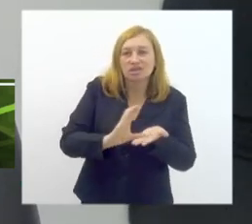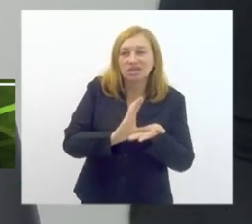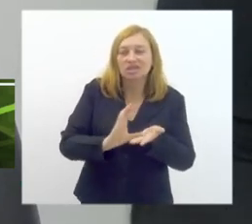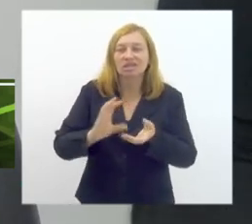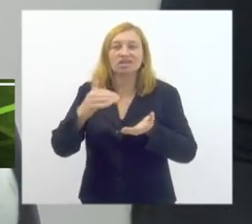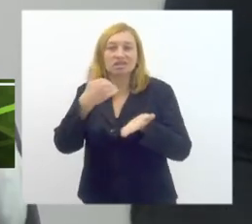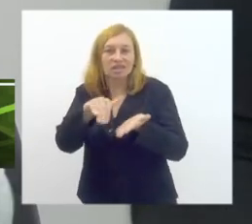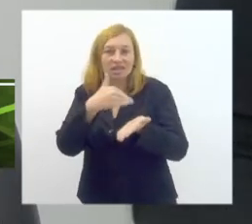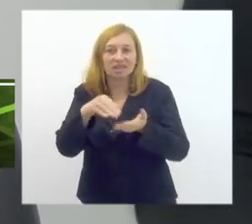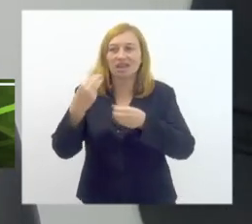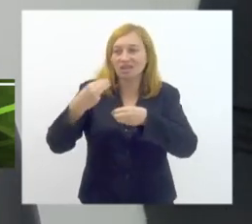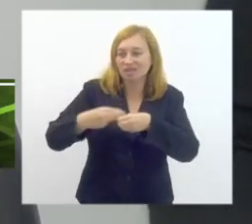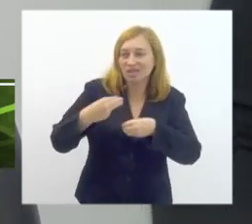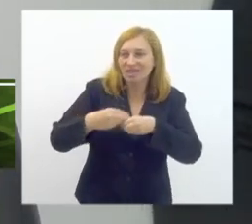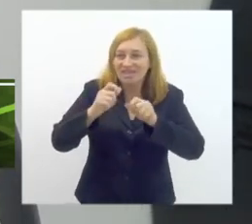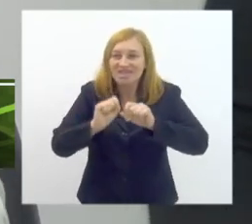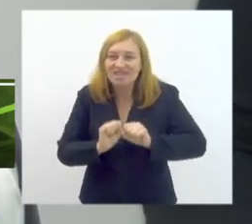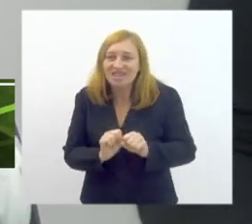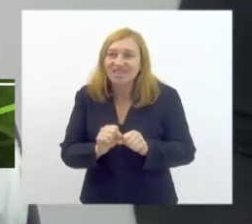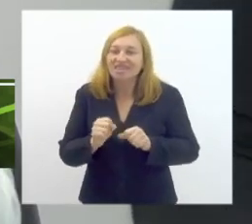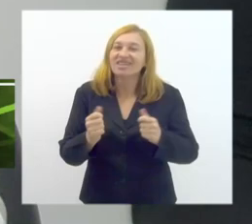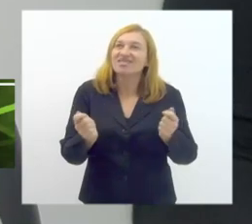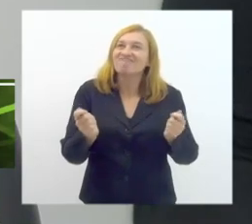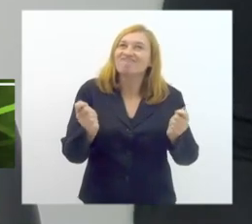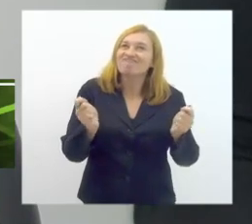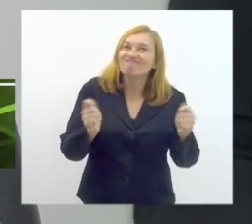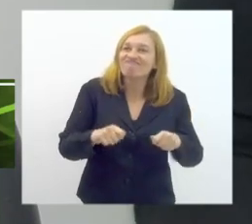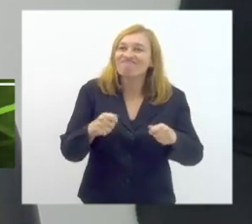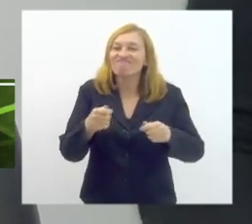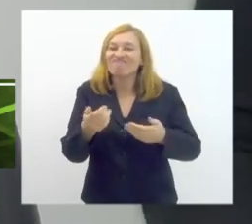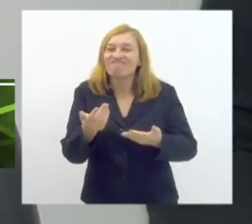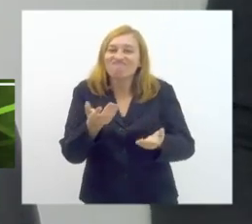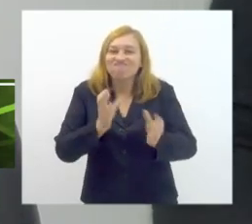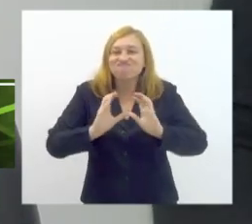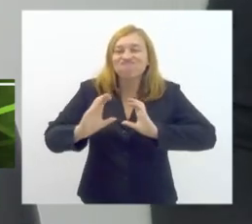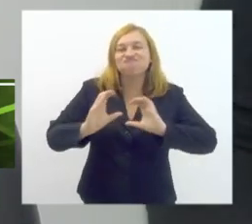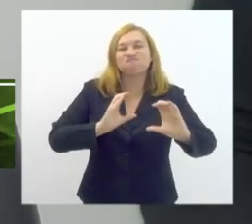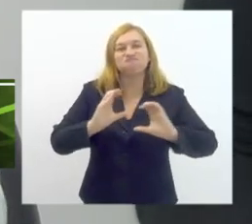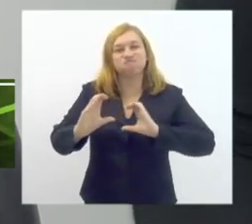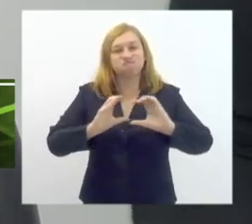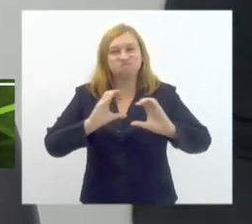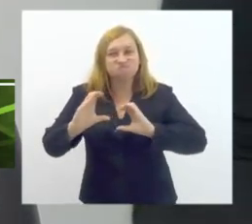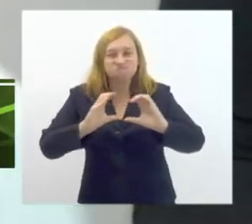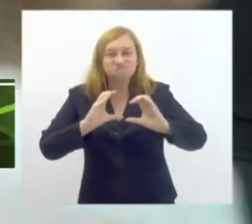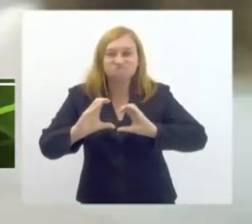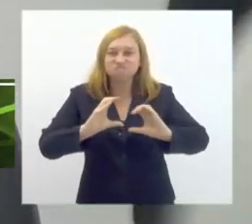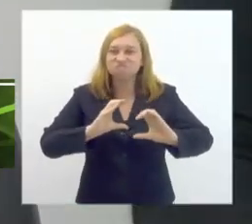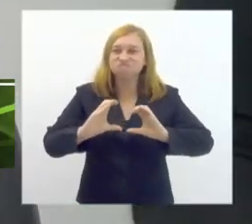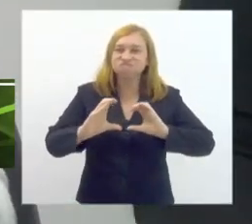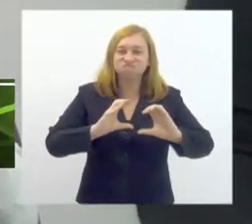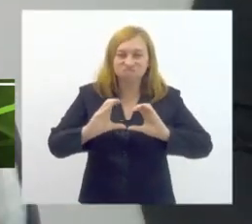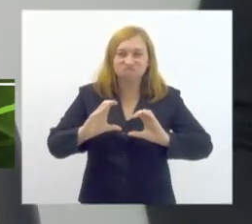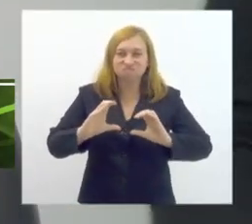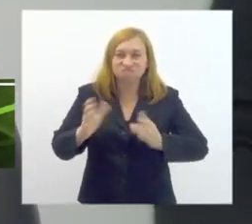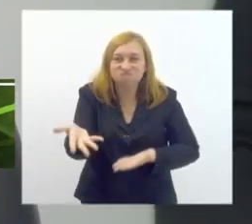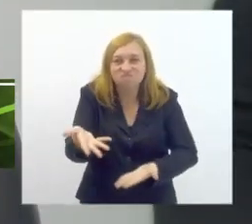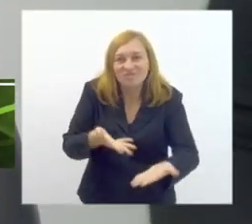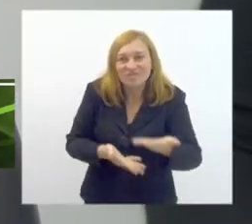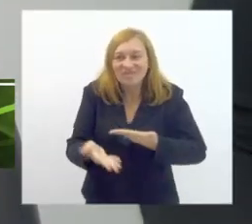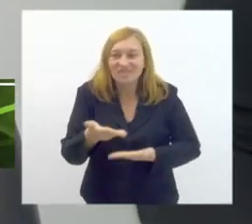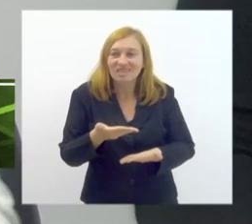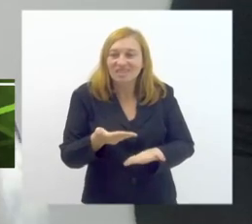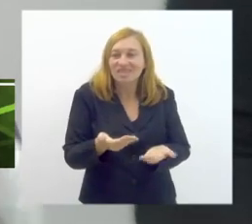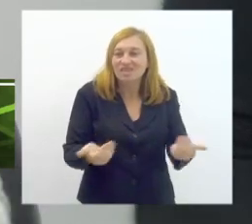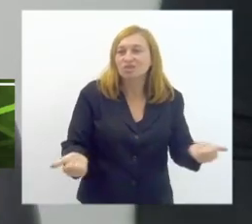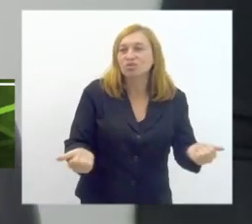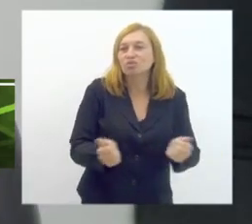Municipais, aberta, capaz de integrar, capaz de estar junto, né, que faz um trabalho junto com a Secretaria